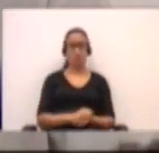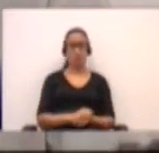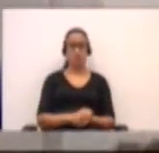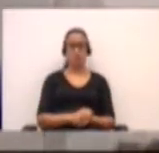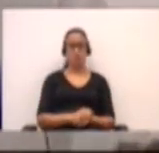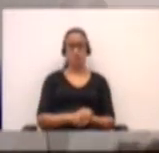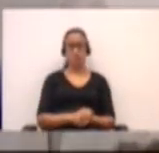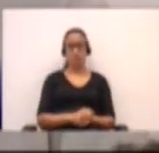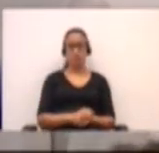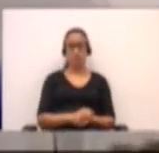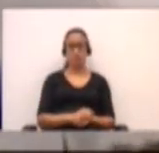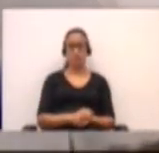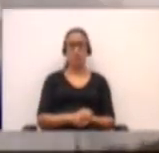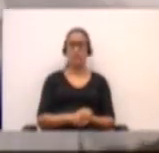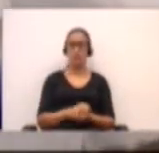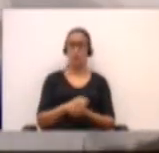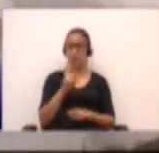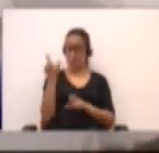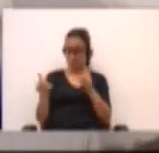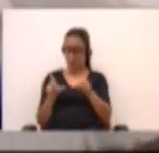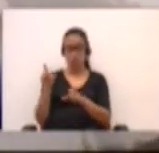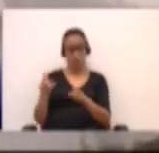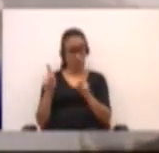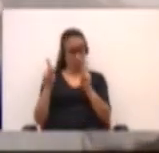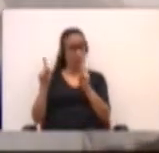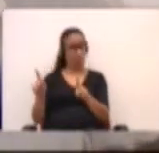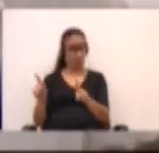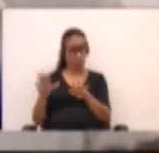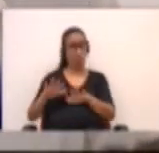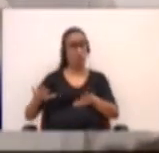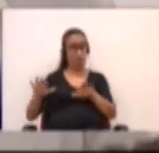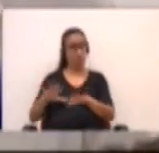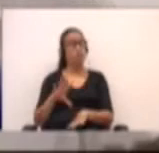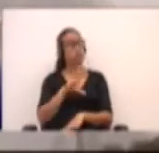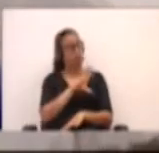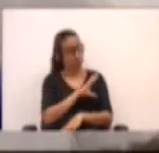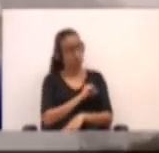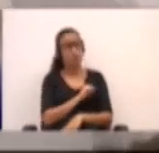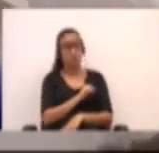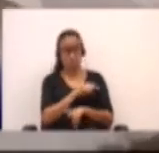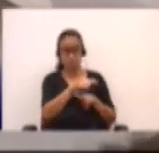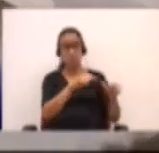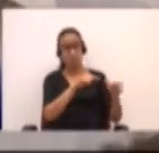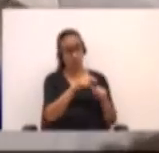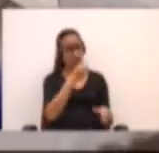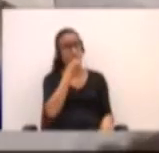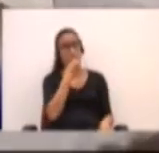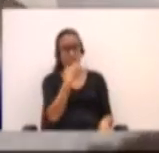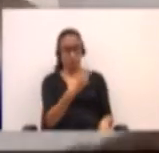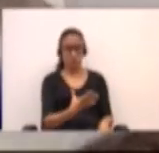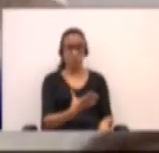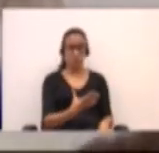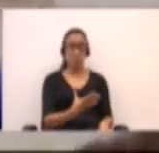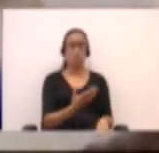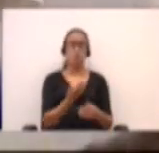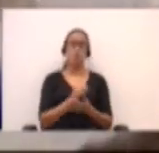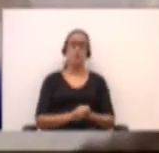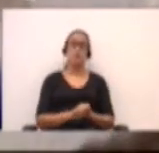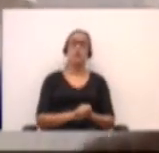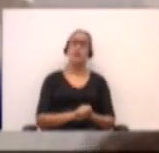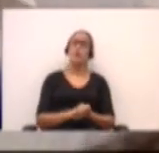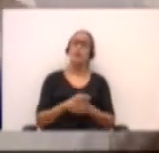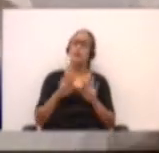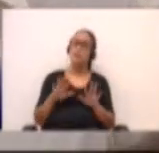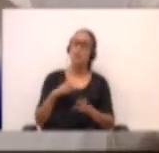A população tem aprovado esse serviço. Eu sei que a Comissão de Saúde, fiquei sabendo agora que a Comissão de Saúde está tratando desse assunto, mas